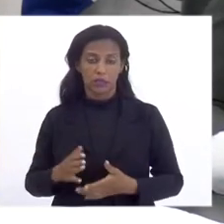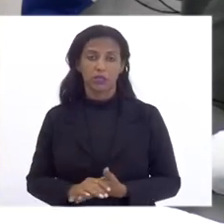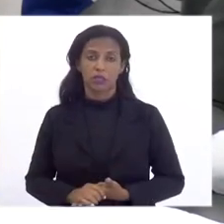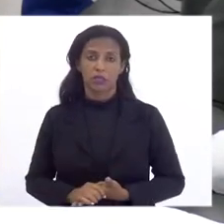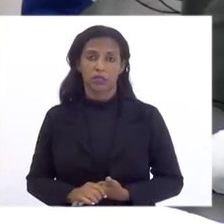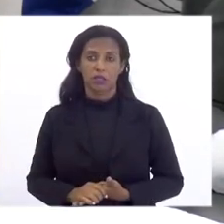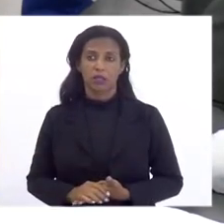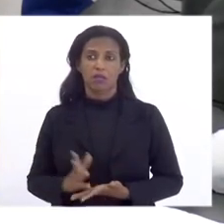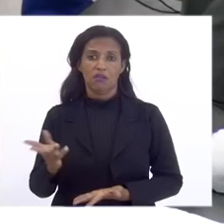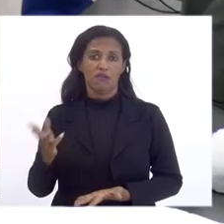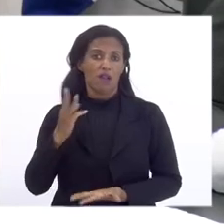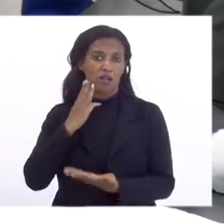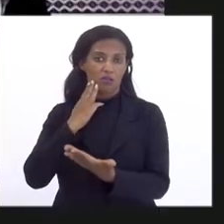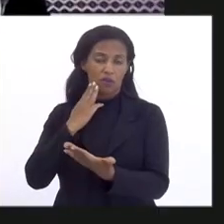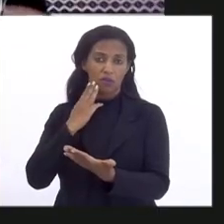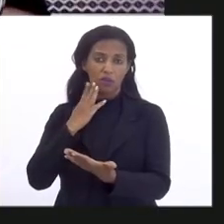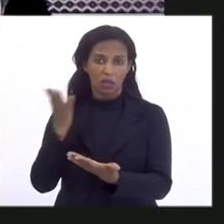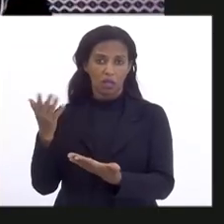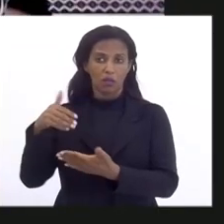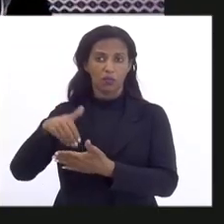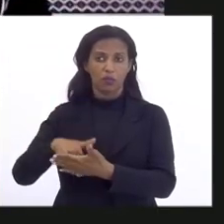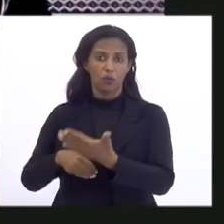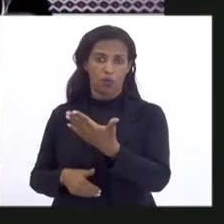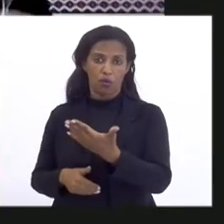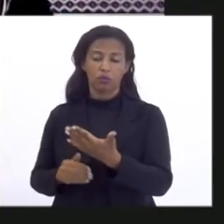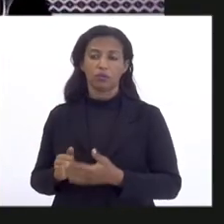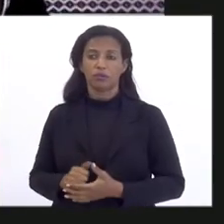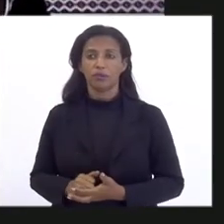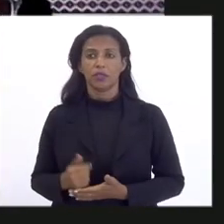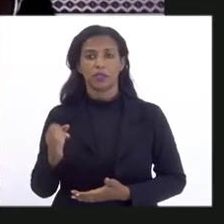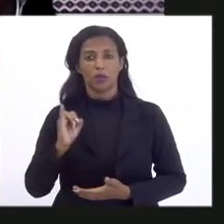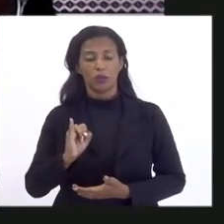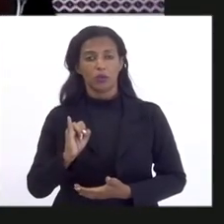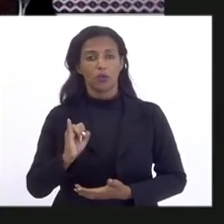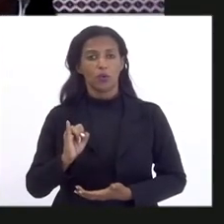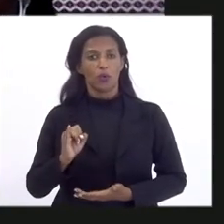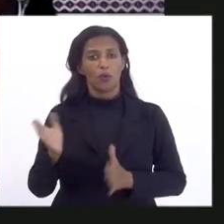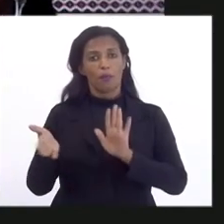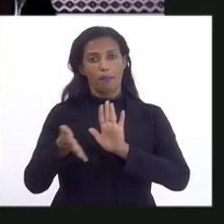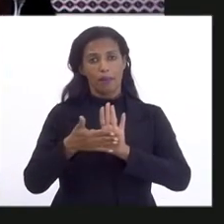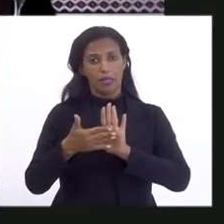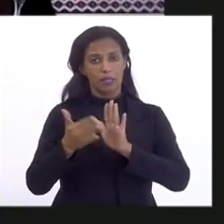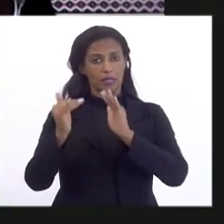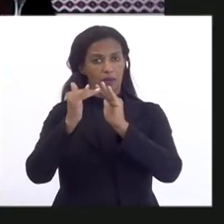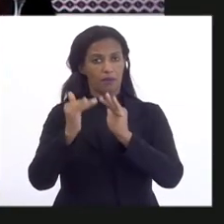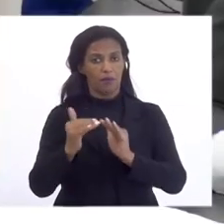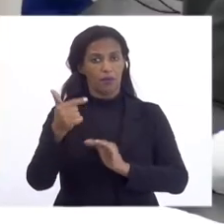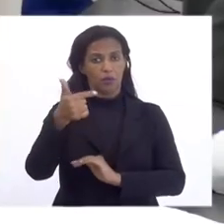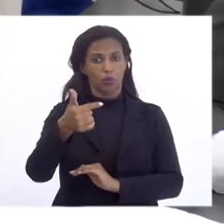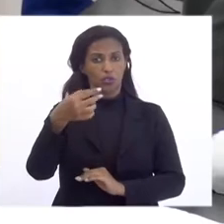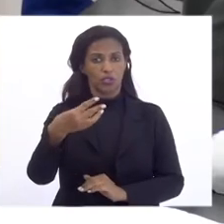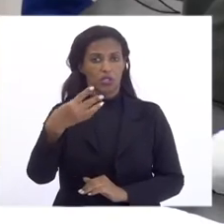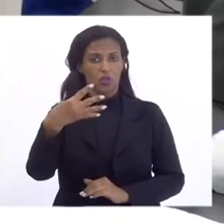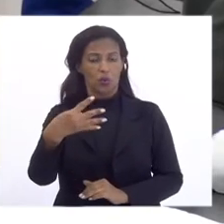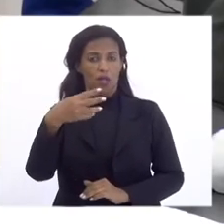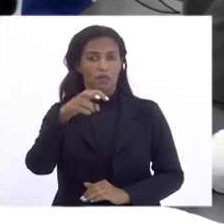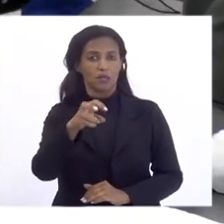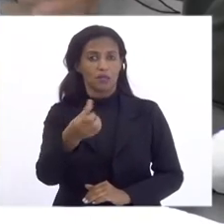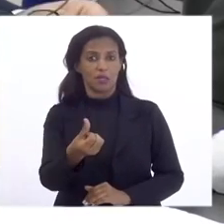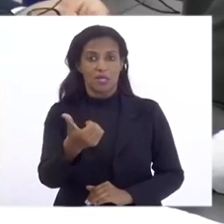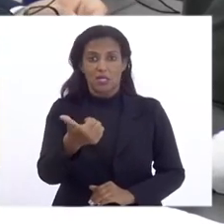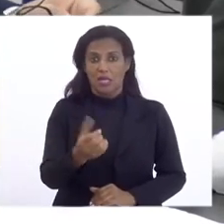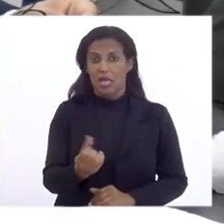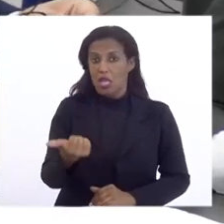voto do deputado Valdeck. Claro. Então, o voto do Valdeck é o voto, o parecer favorável às emendas 2, 3, 4, 5, 6, 10